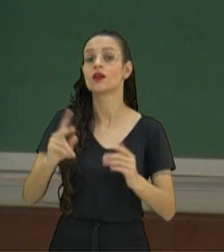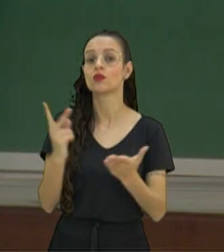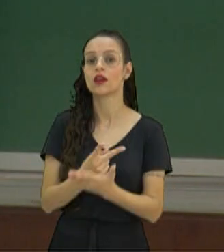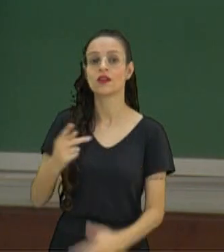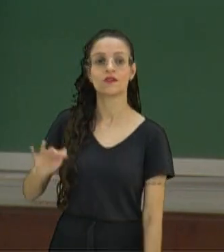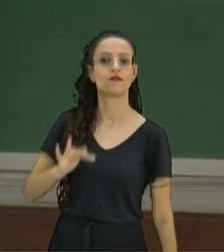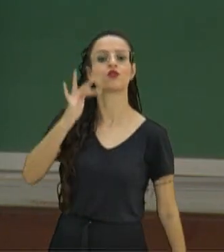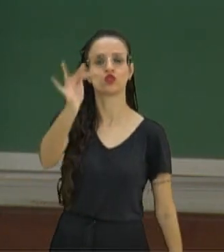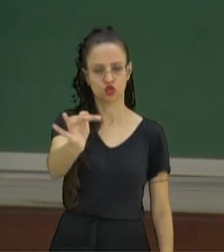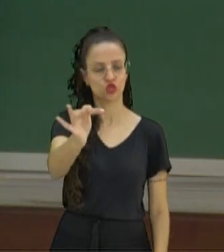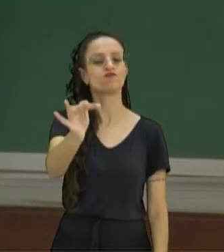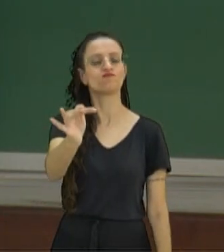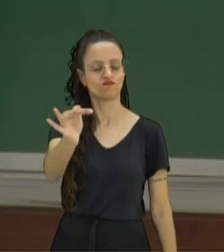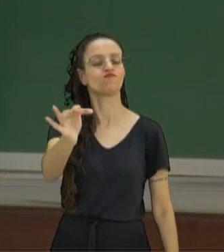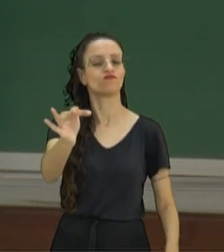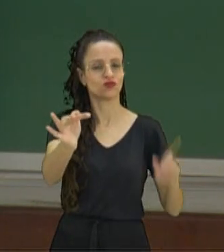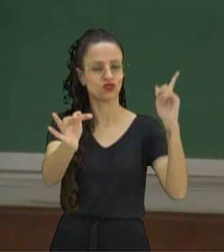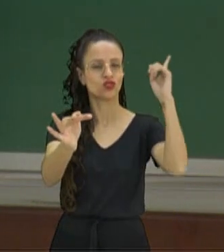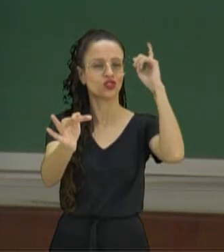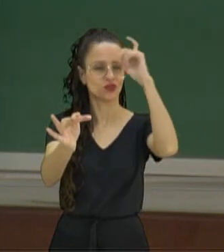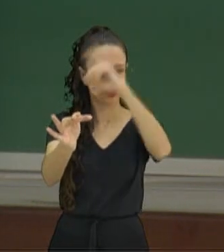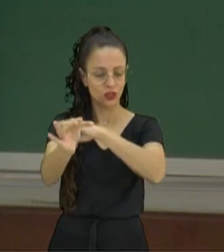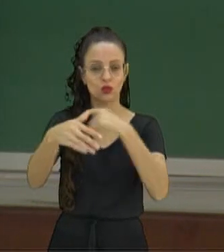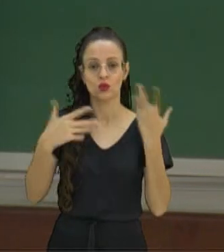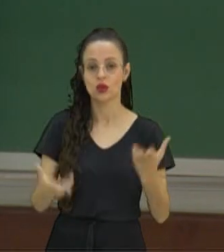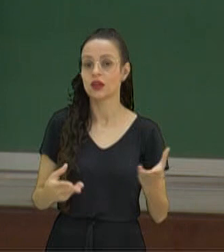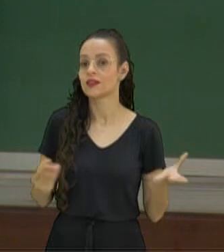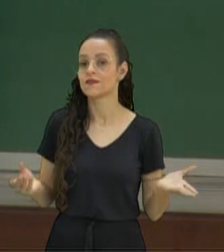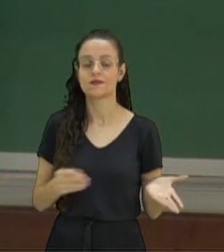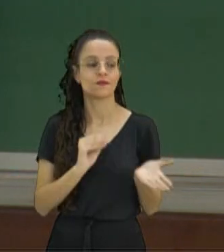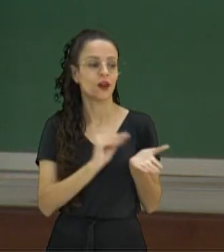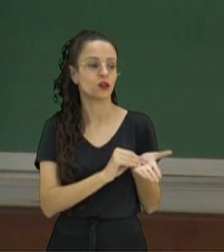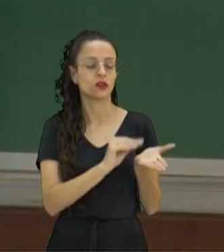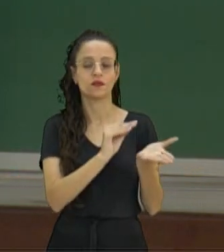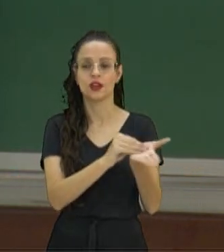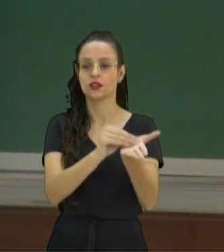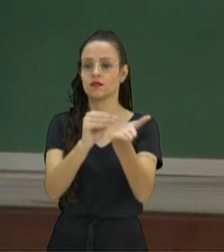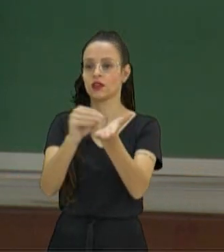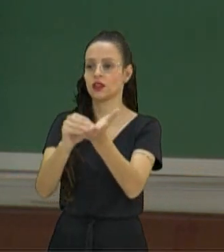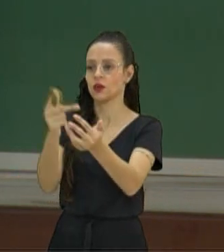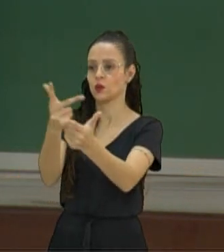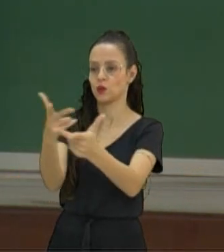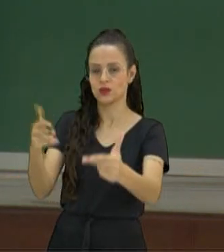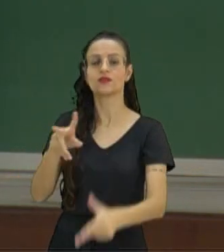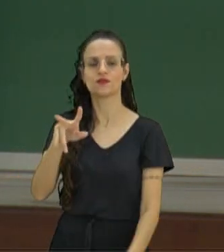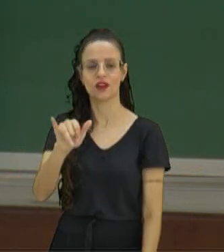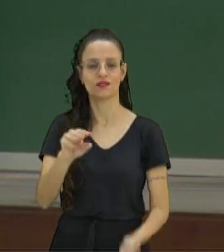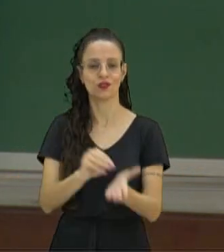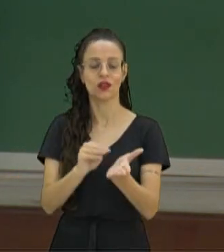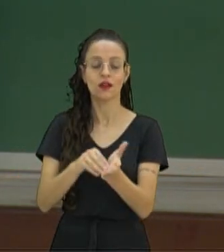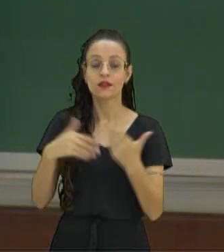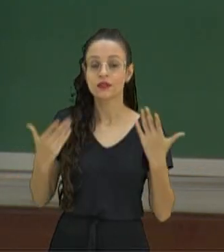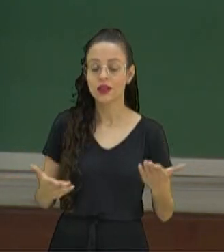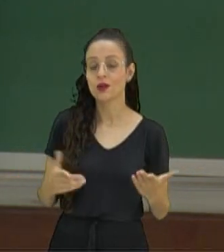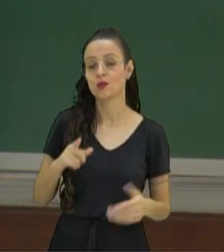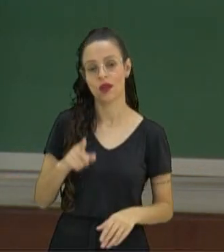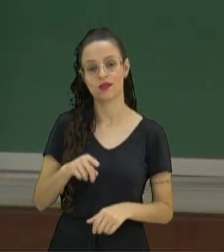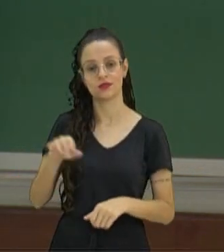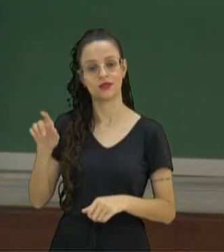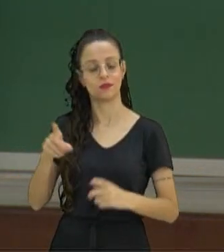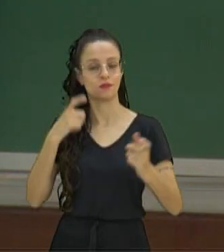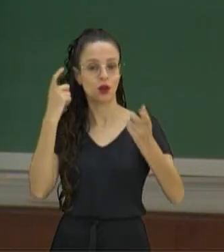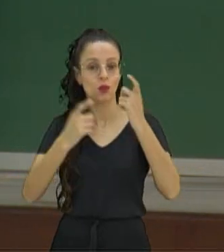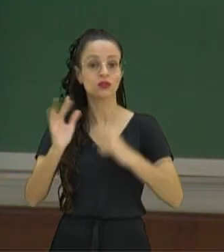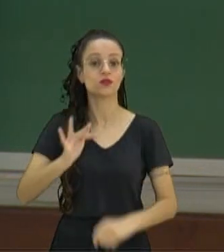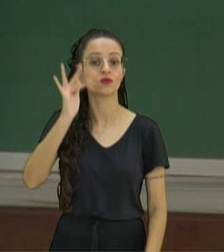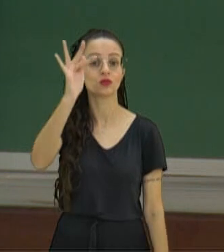gerações vão ter dificuldades, vão ter a indisponibilidade de determinados recursos. Então, são essas as preocupações.